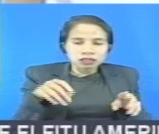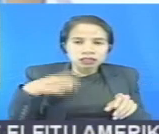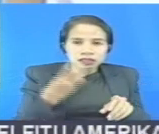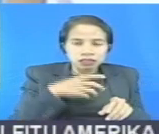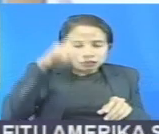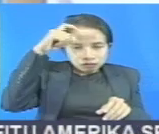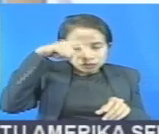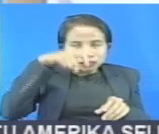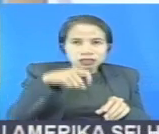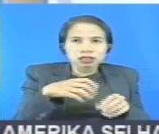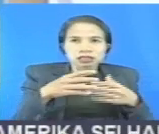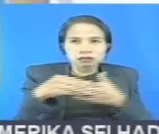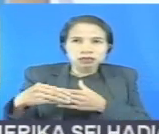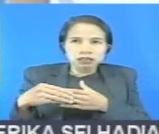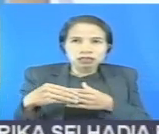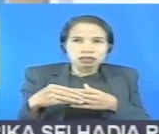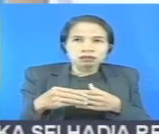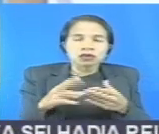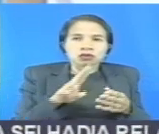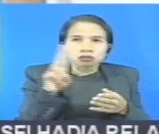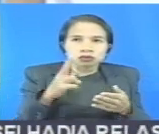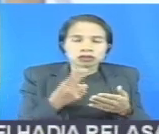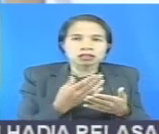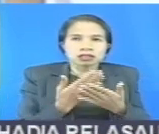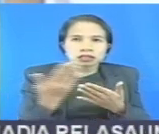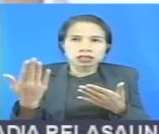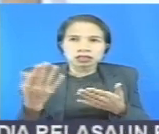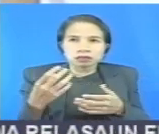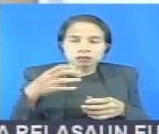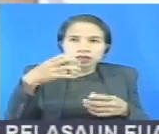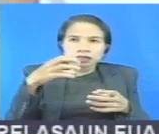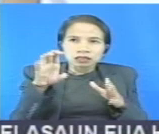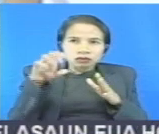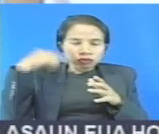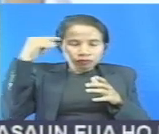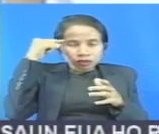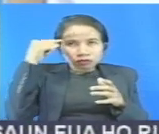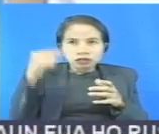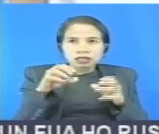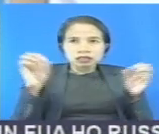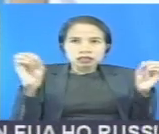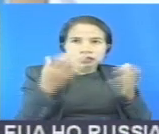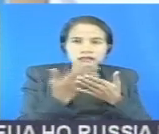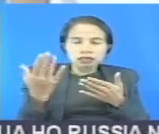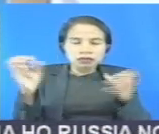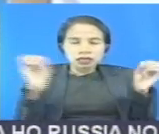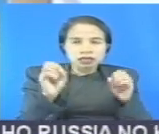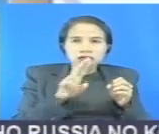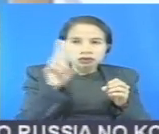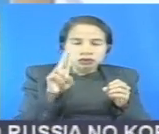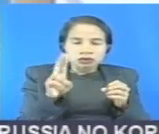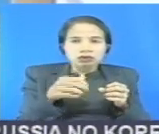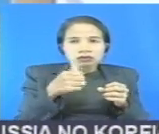quando a área gestão patrimônio do Estado União, para a sanção não bem, lá usa ou não, ou balo não bem, que se